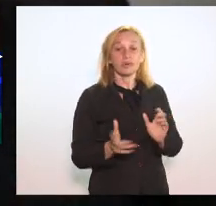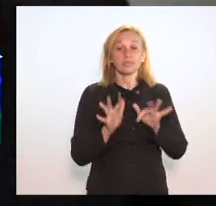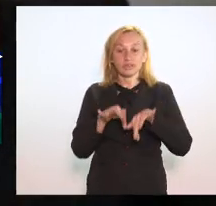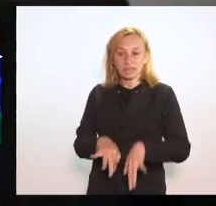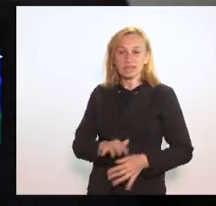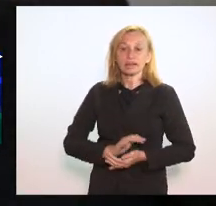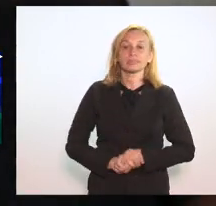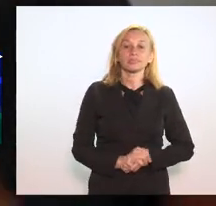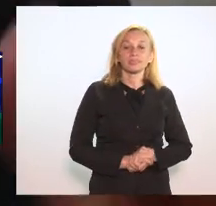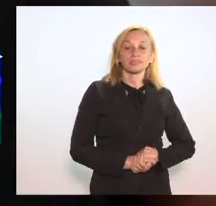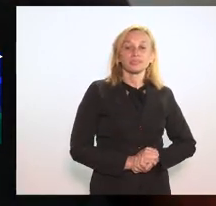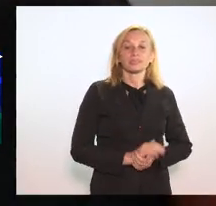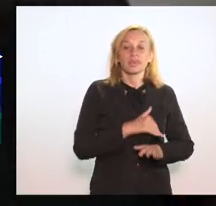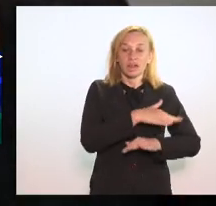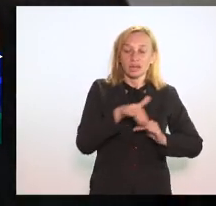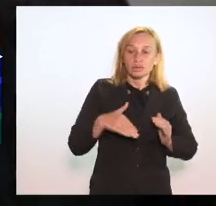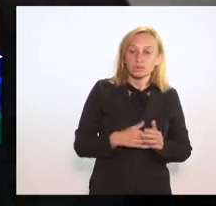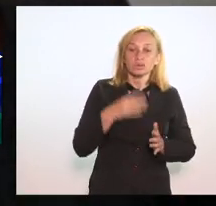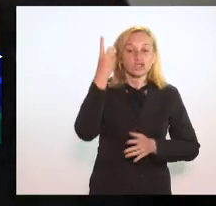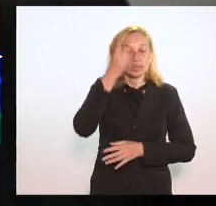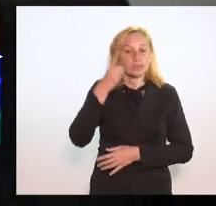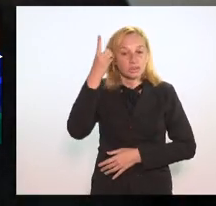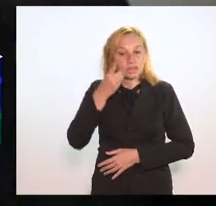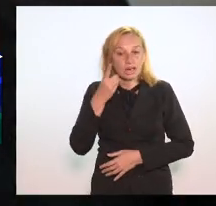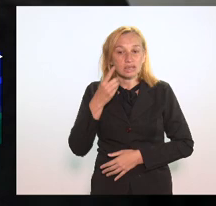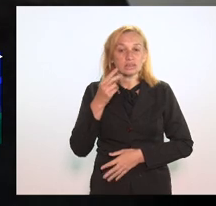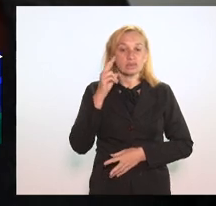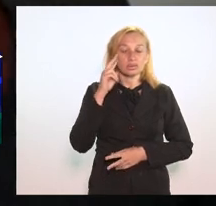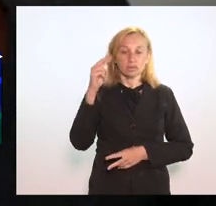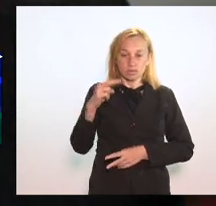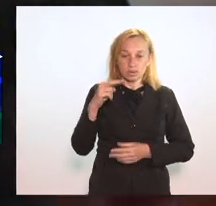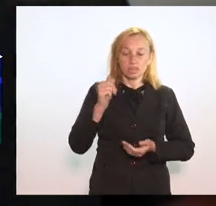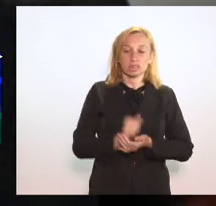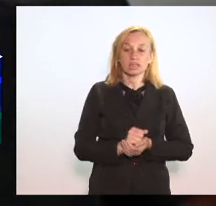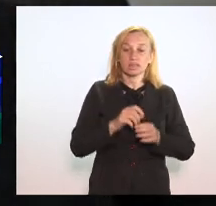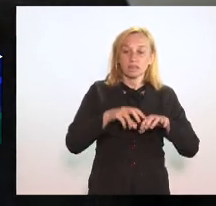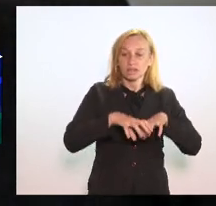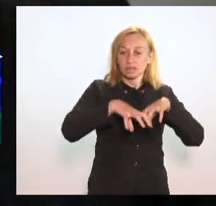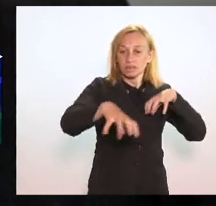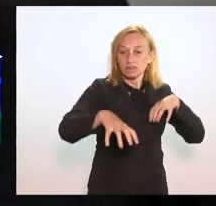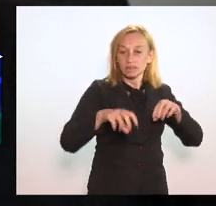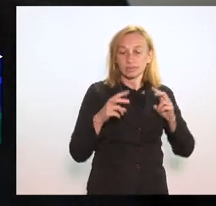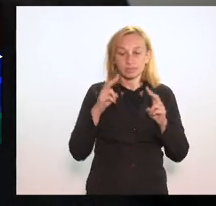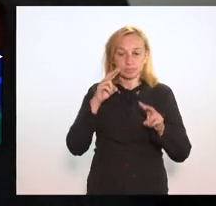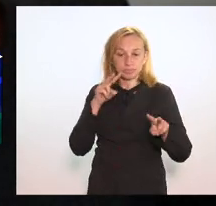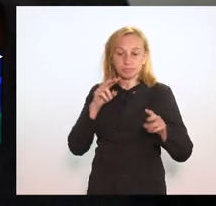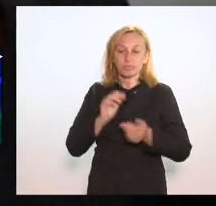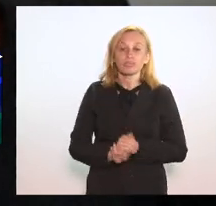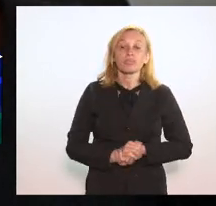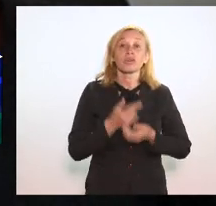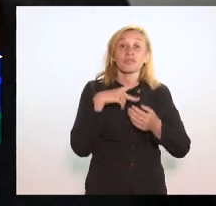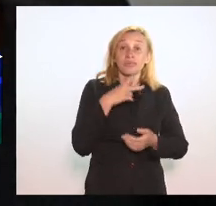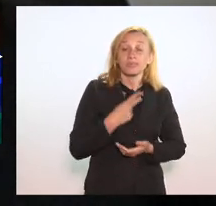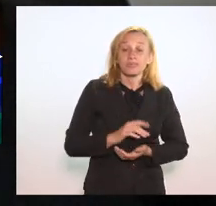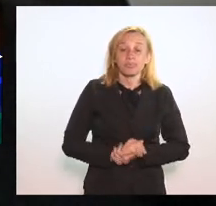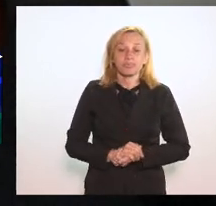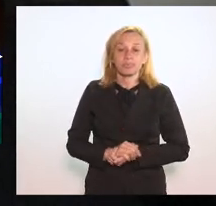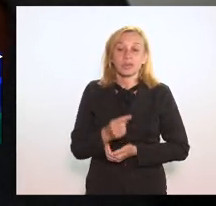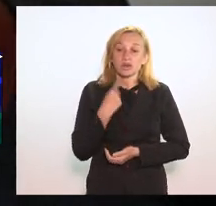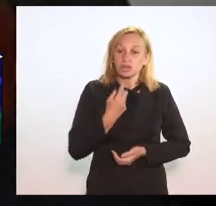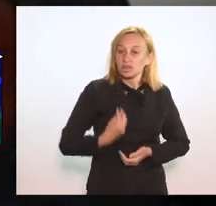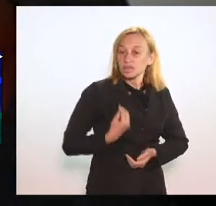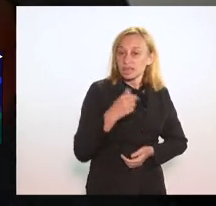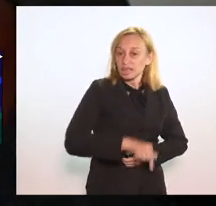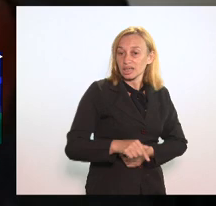para fechar Olá a todos os deputados que estão aí nos assistiram remotamente aqueles que estão para lá se o seguinte nós